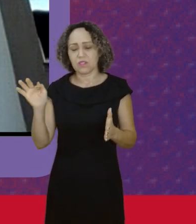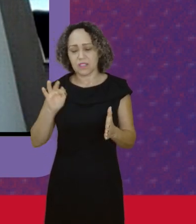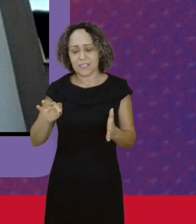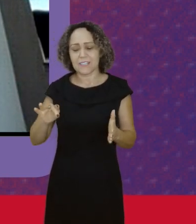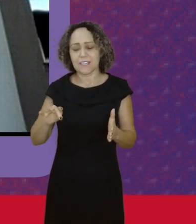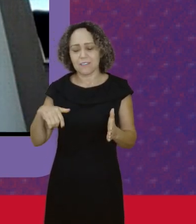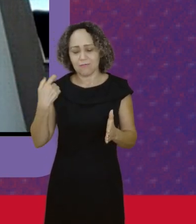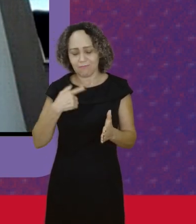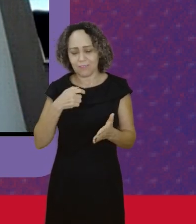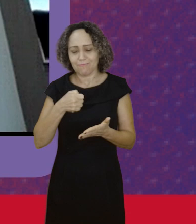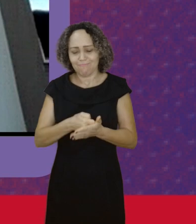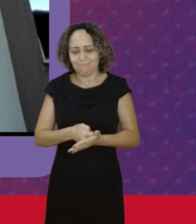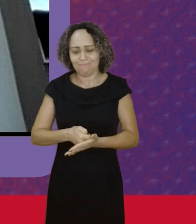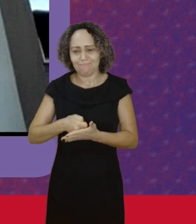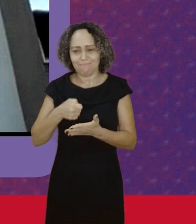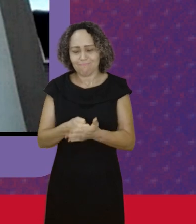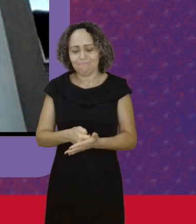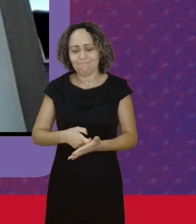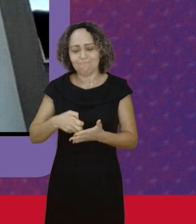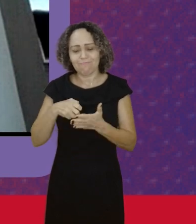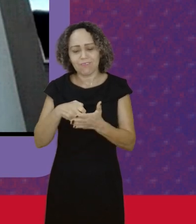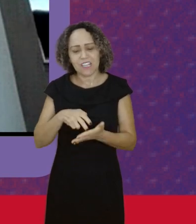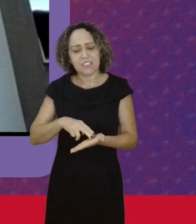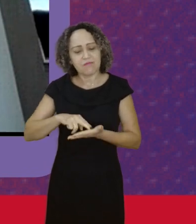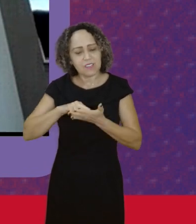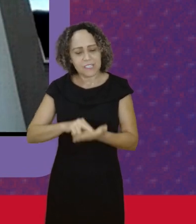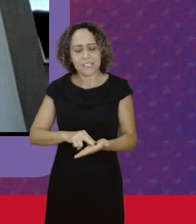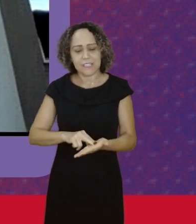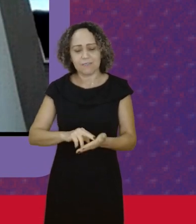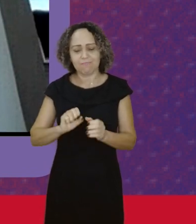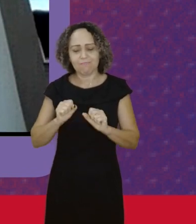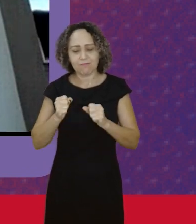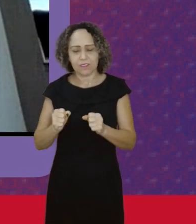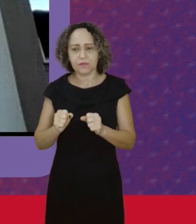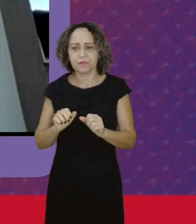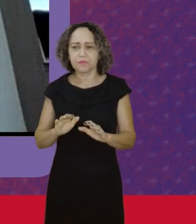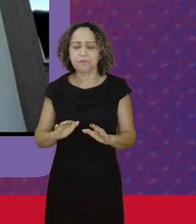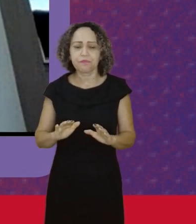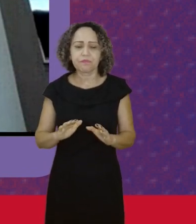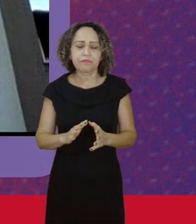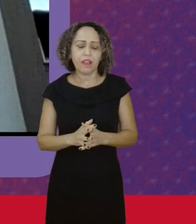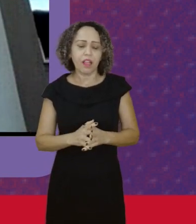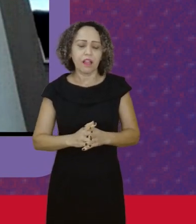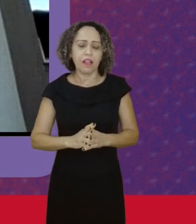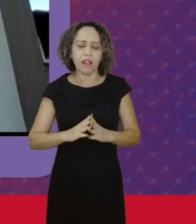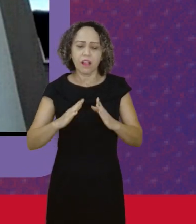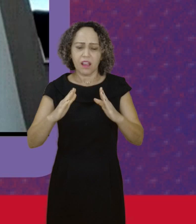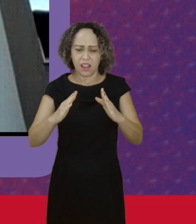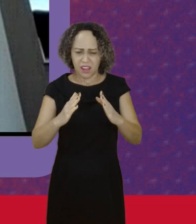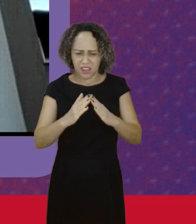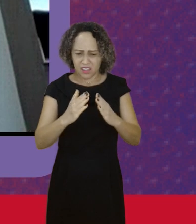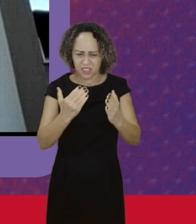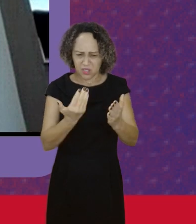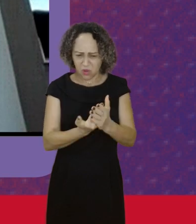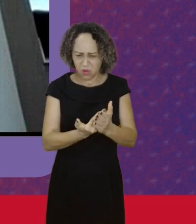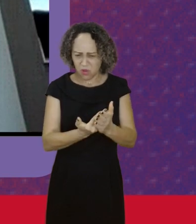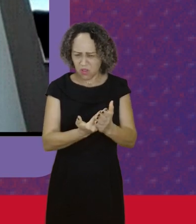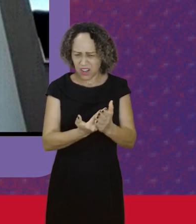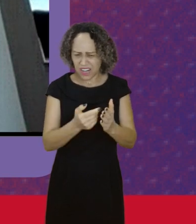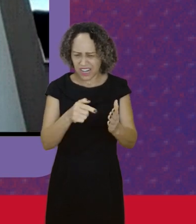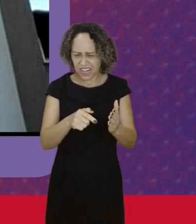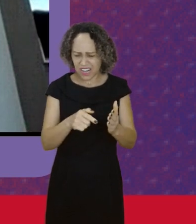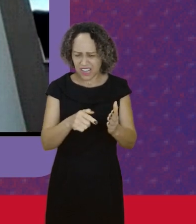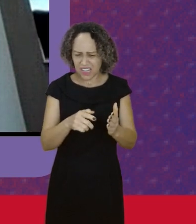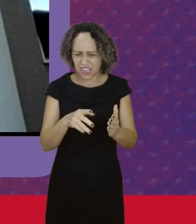E essa escola que não pode falar, essa escola que não pode criticar,